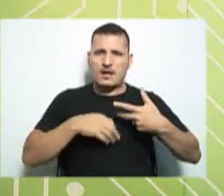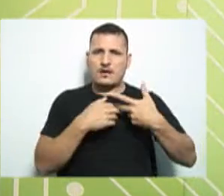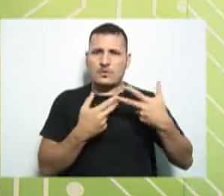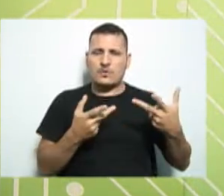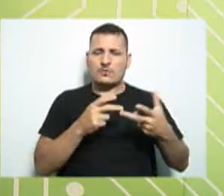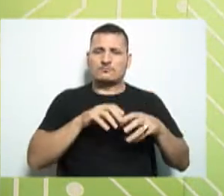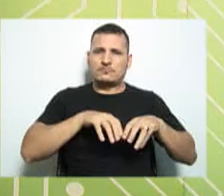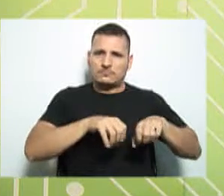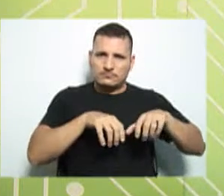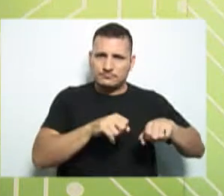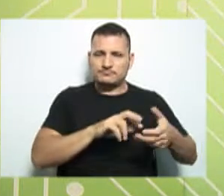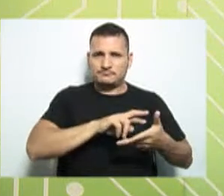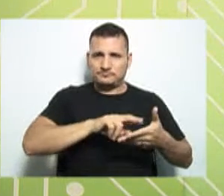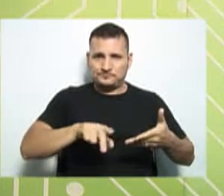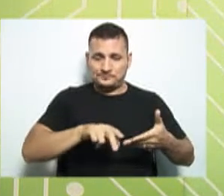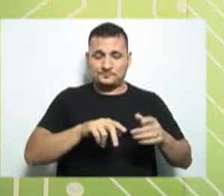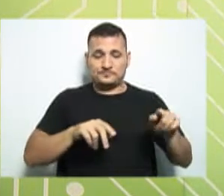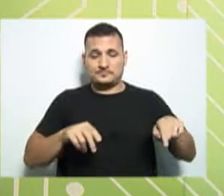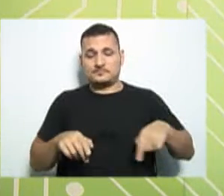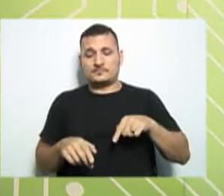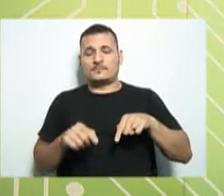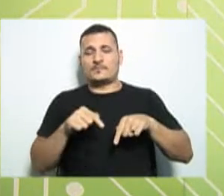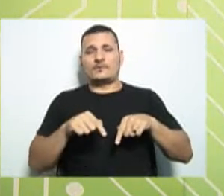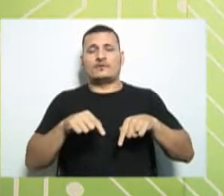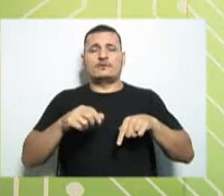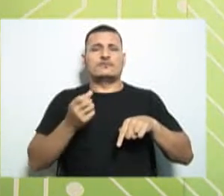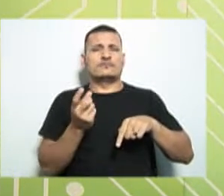pãozinho a R$1. E a que está vendendo a 90